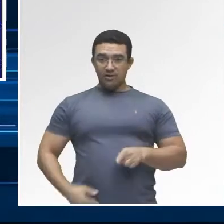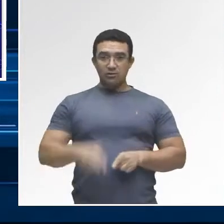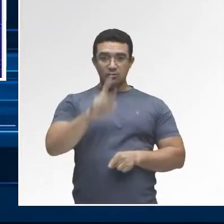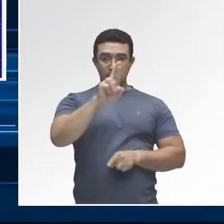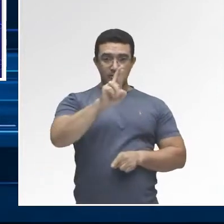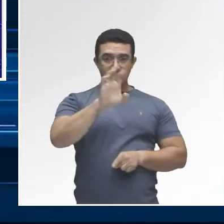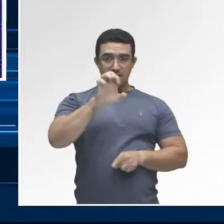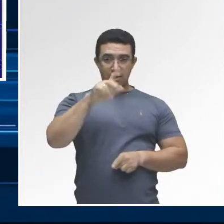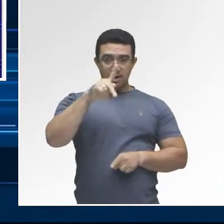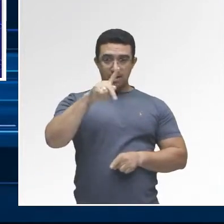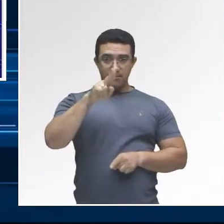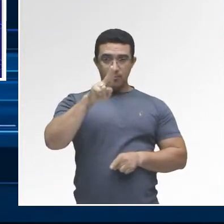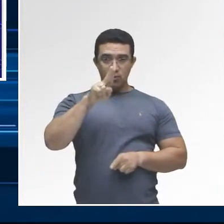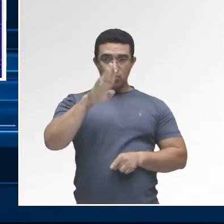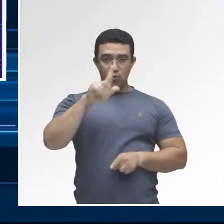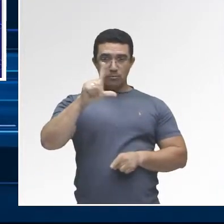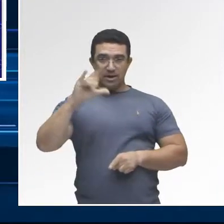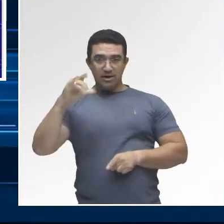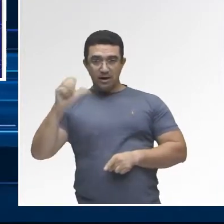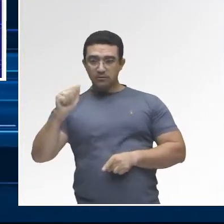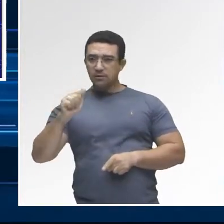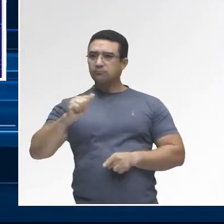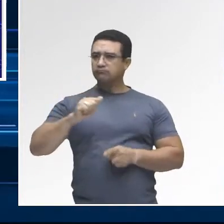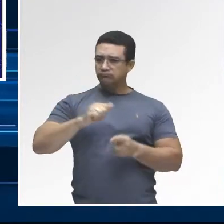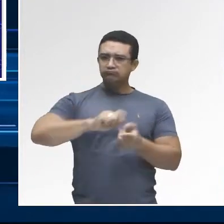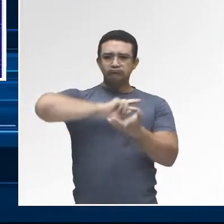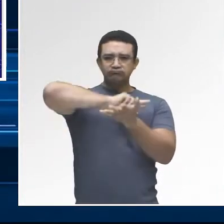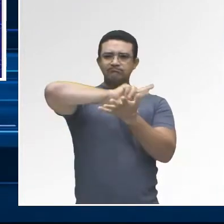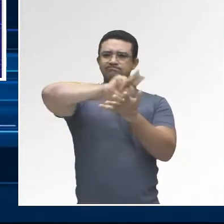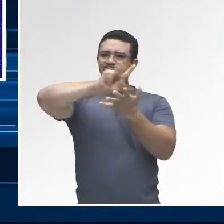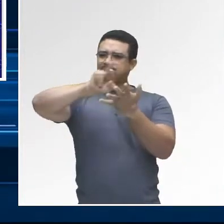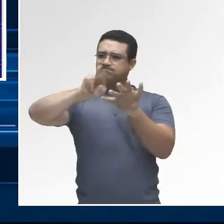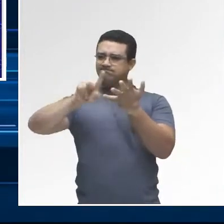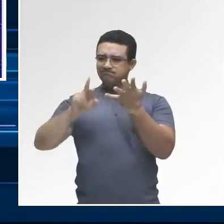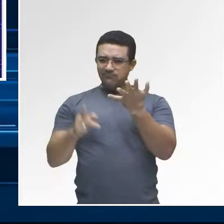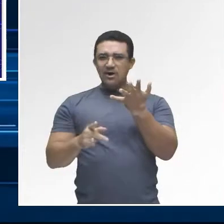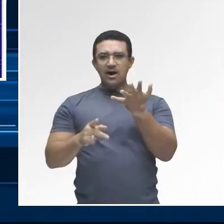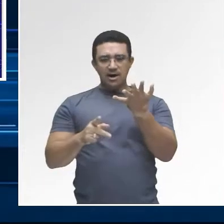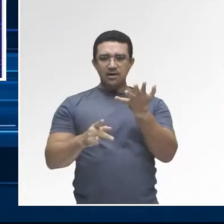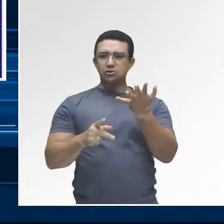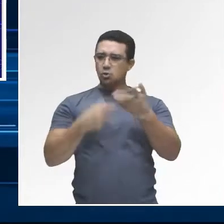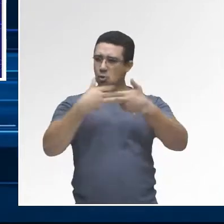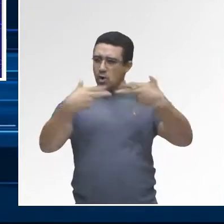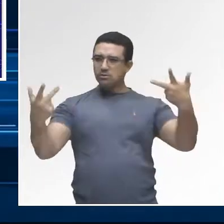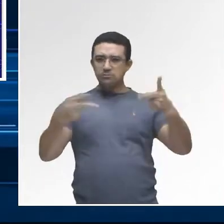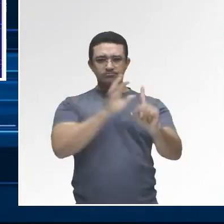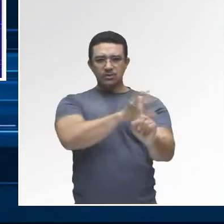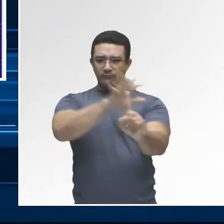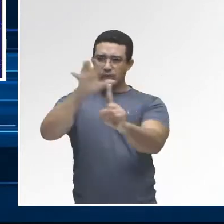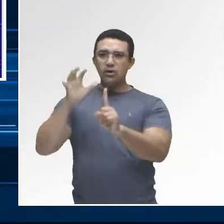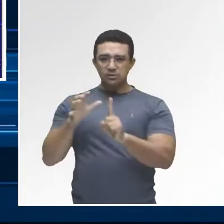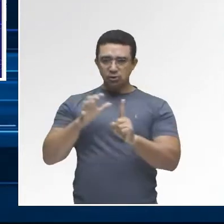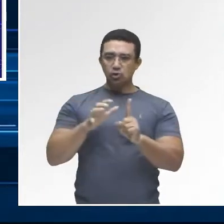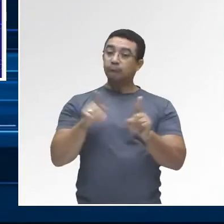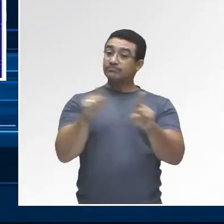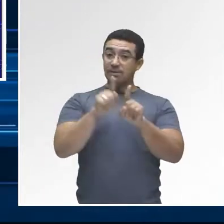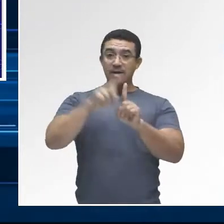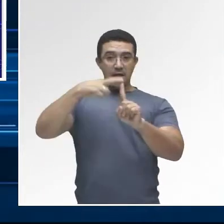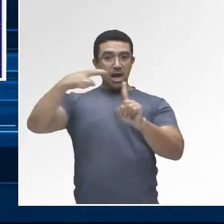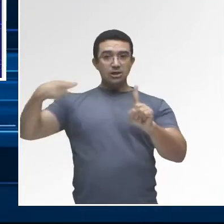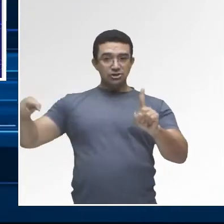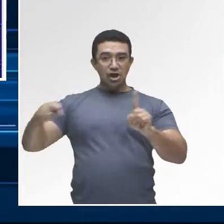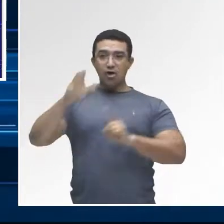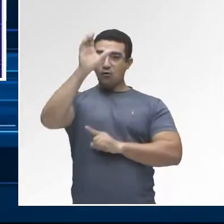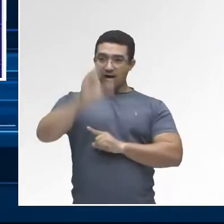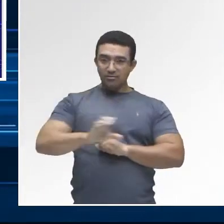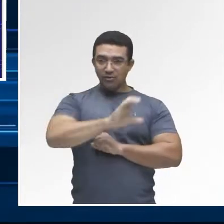dias atuais, enfim, são inúmeras as heranças, inclusive na nossa religião, no cristianismo que vai surgir lá